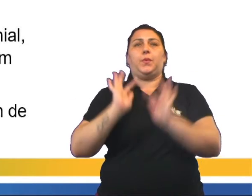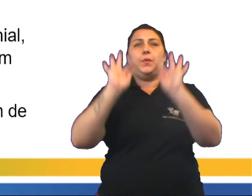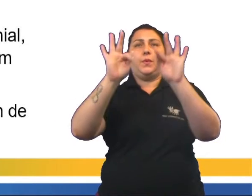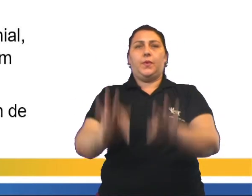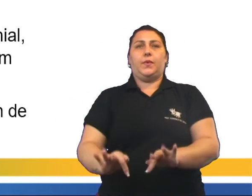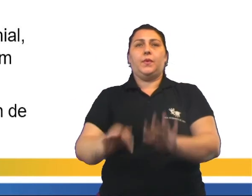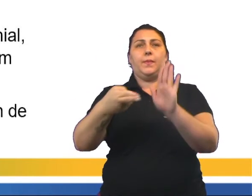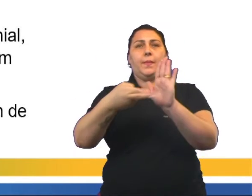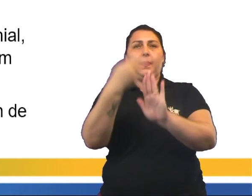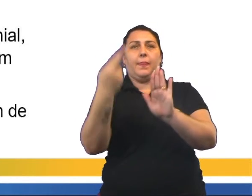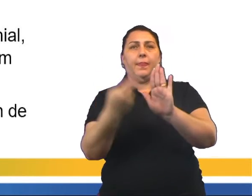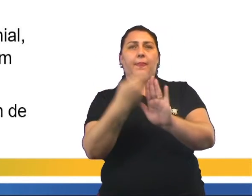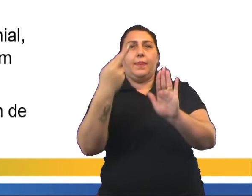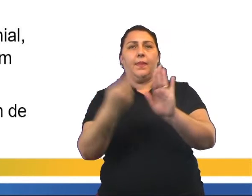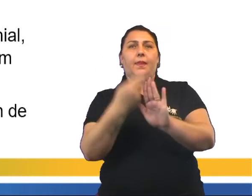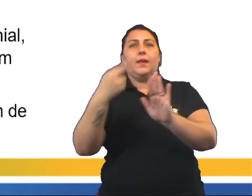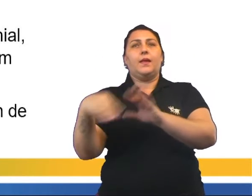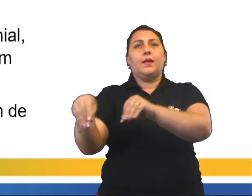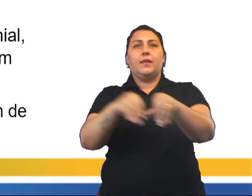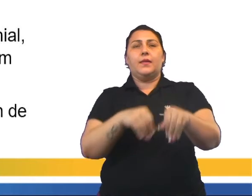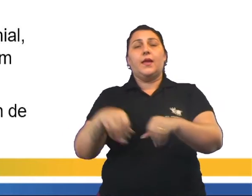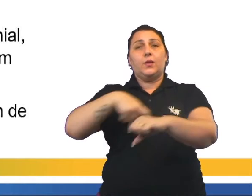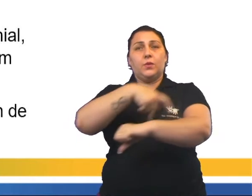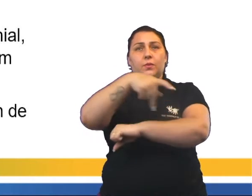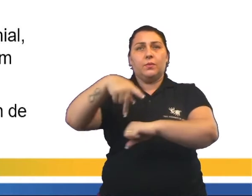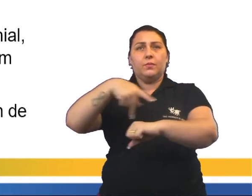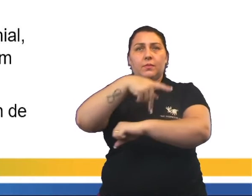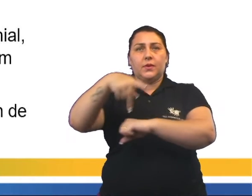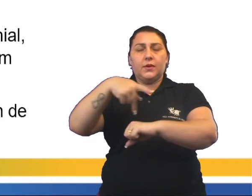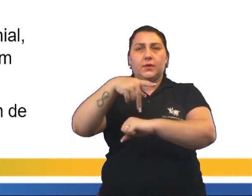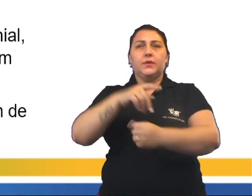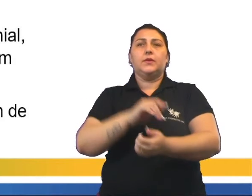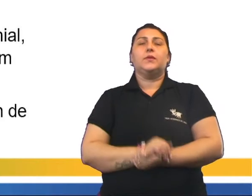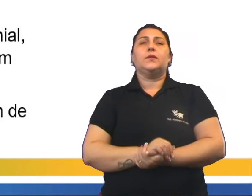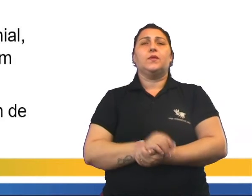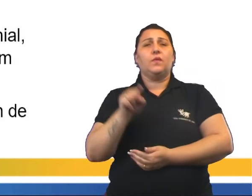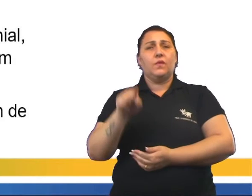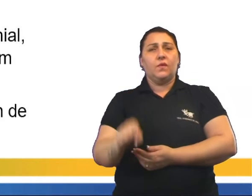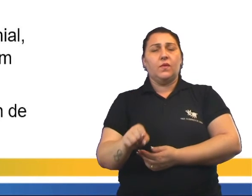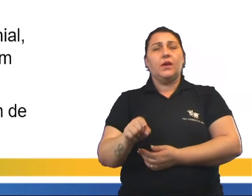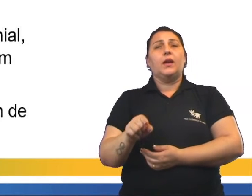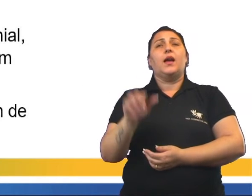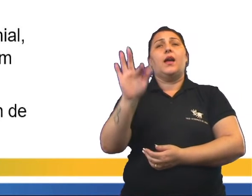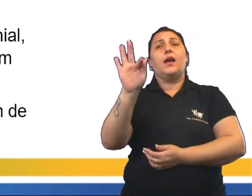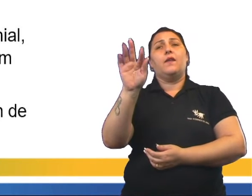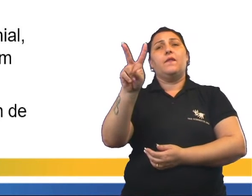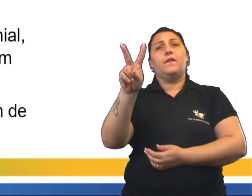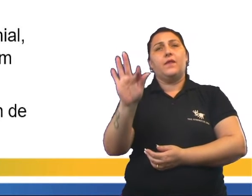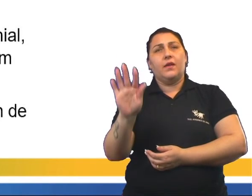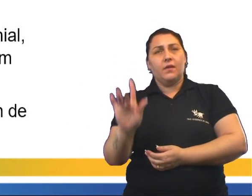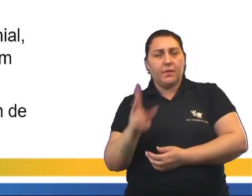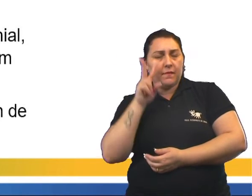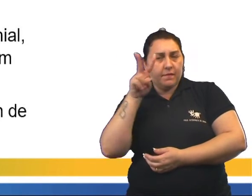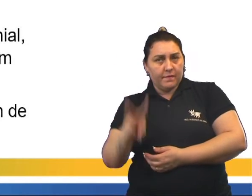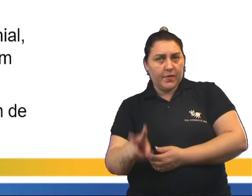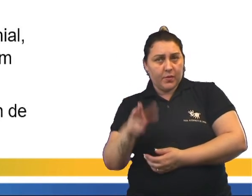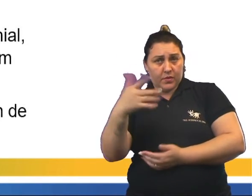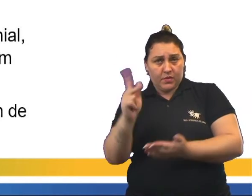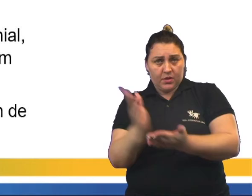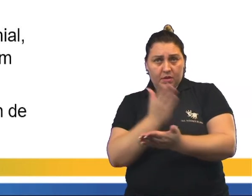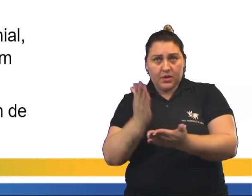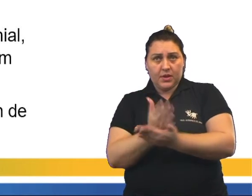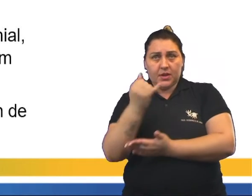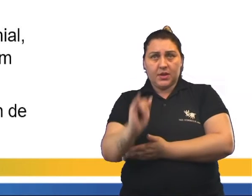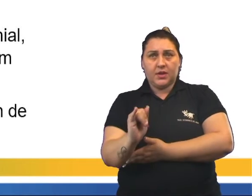militar a fim de regulamentar a questão fundiária no Brasil. Você foi colocando aí FV ao lado no seu caderninho? Se